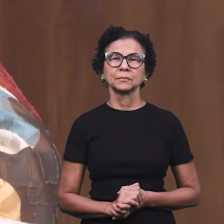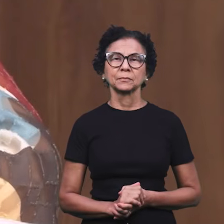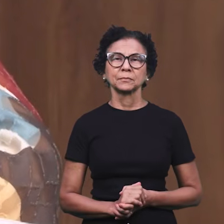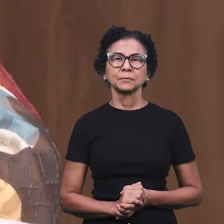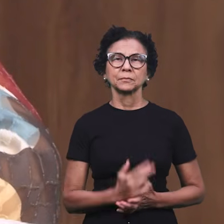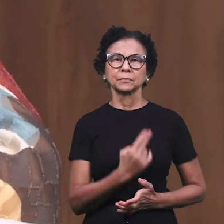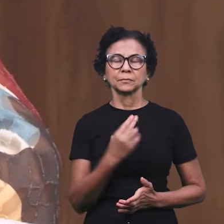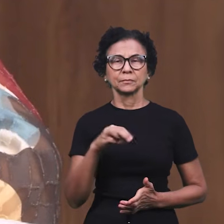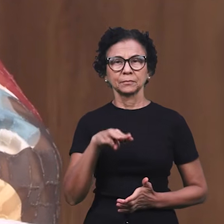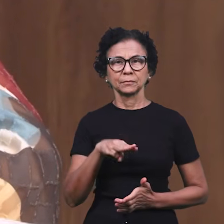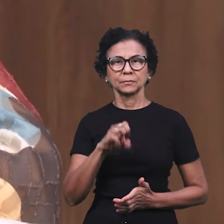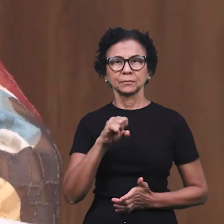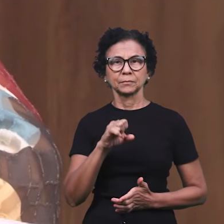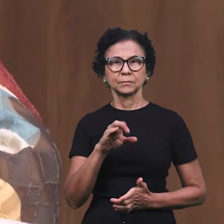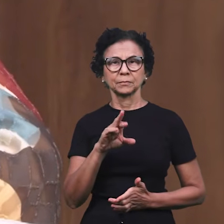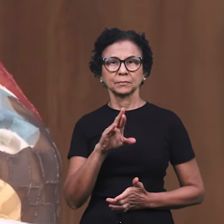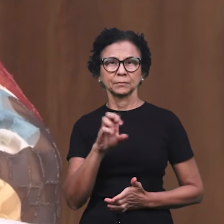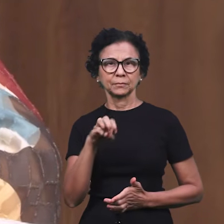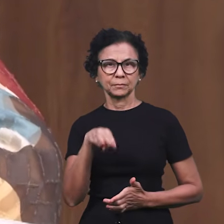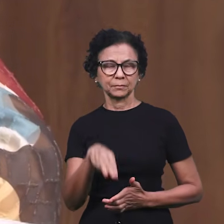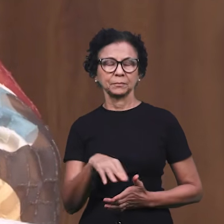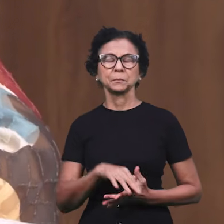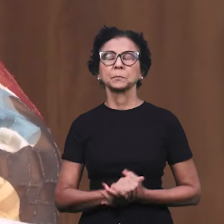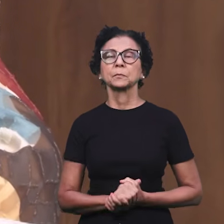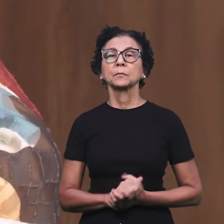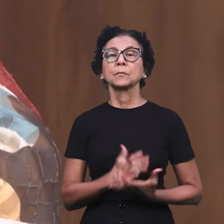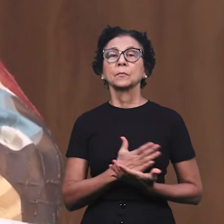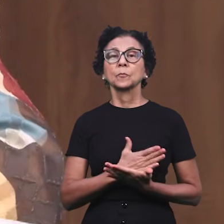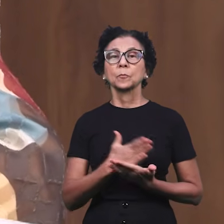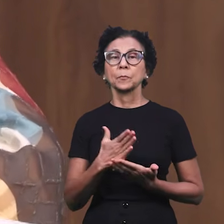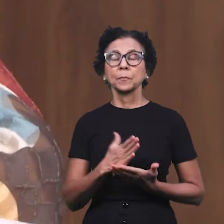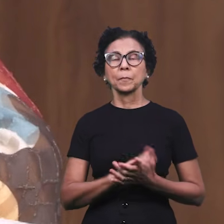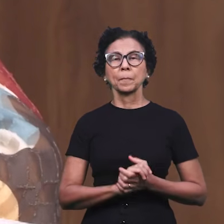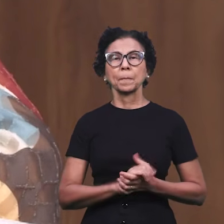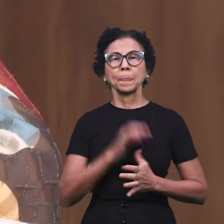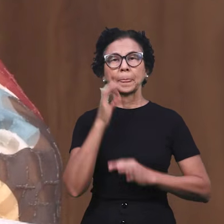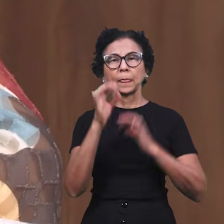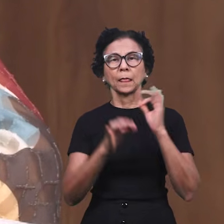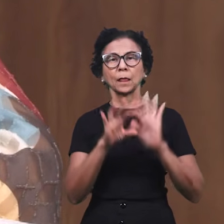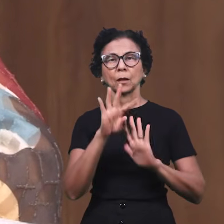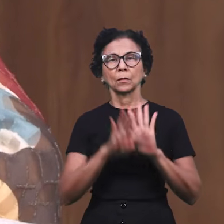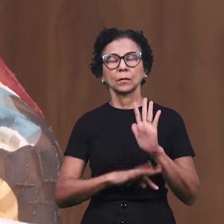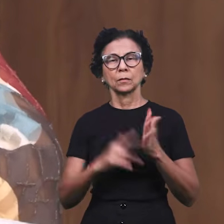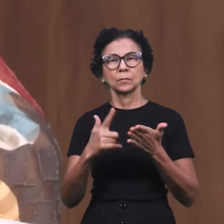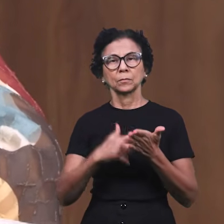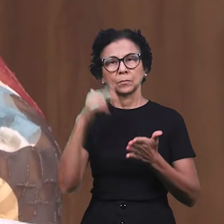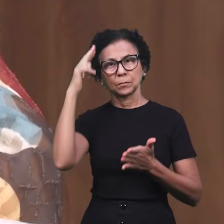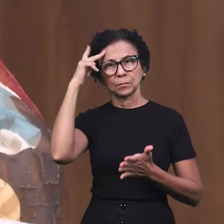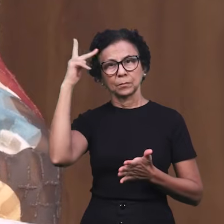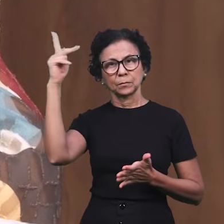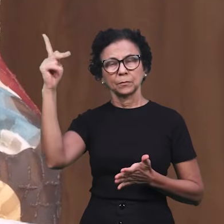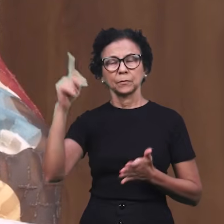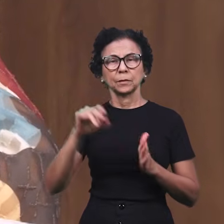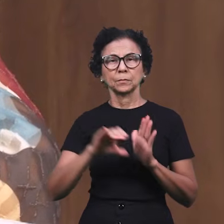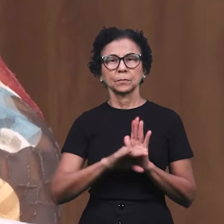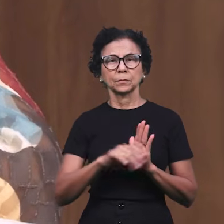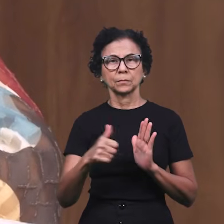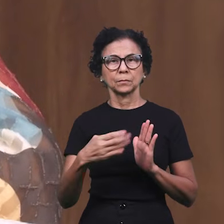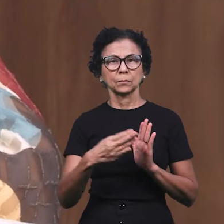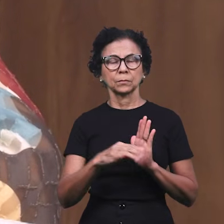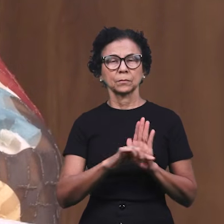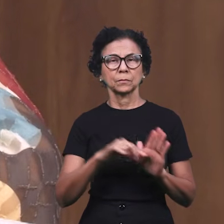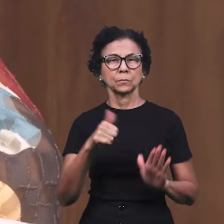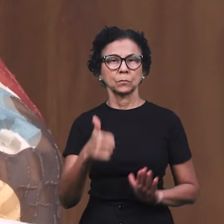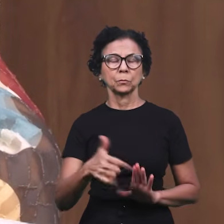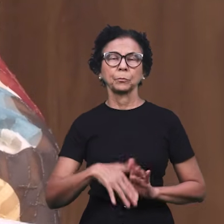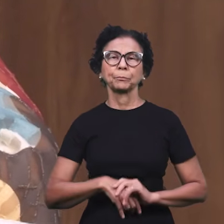neste programa nós vamos abordar a função da mulher na vida familiar. E para essa conversa estou aqui com